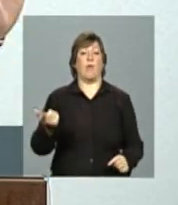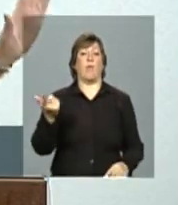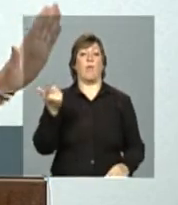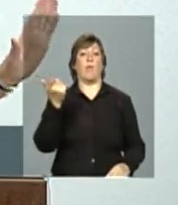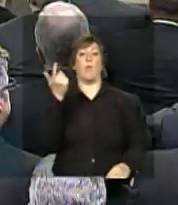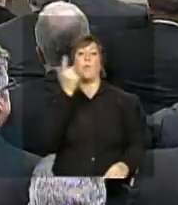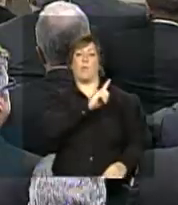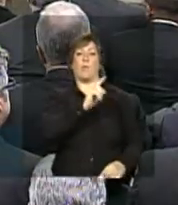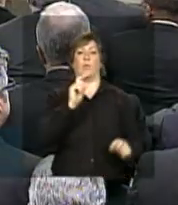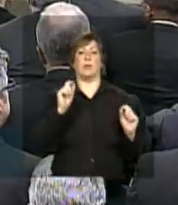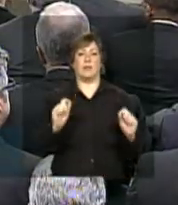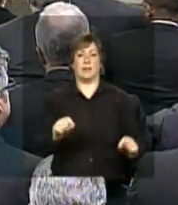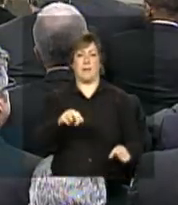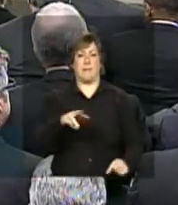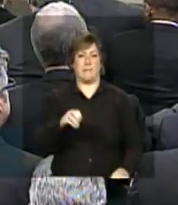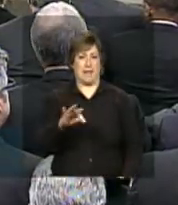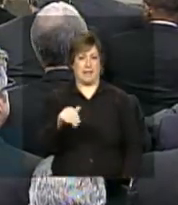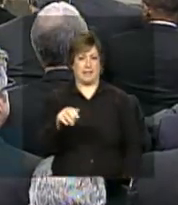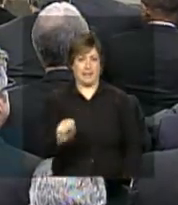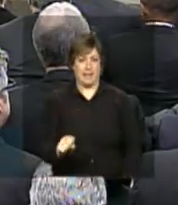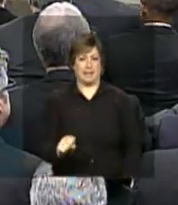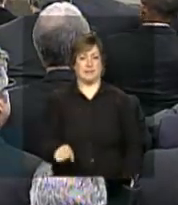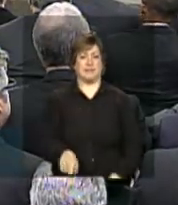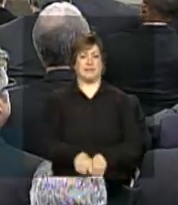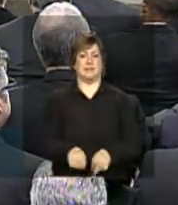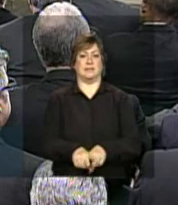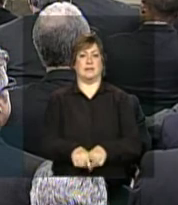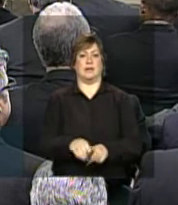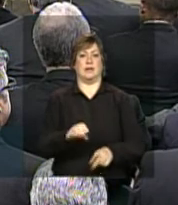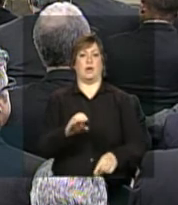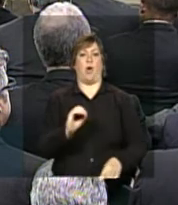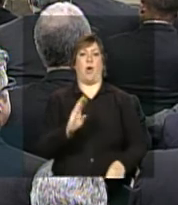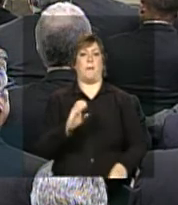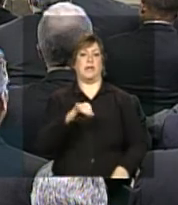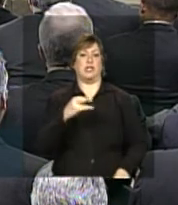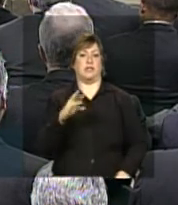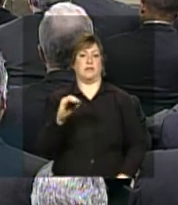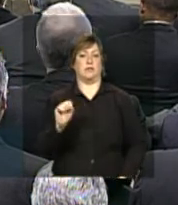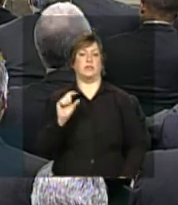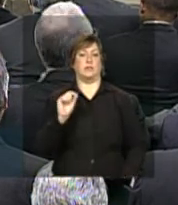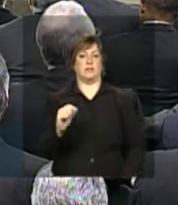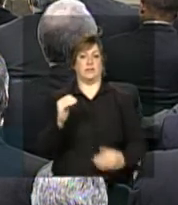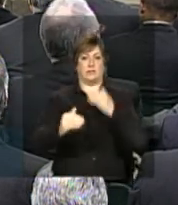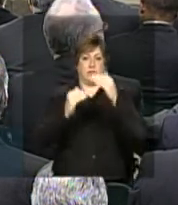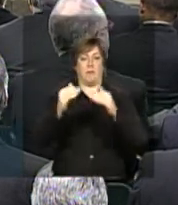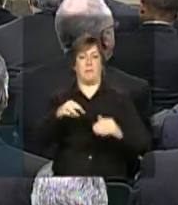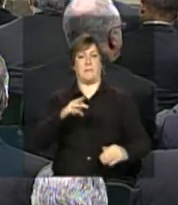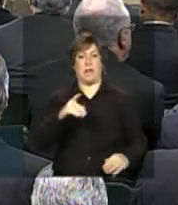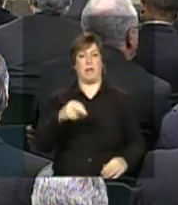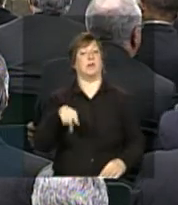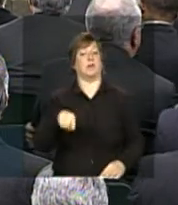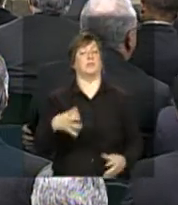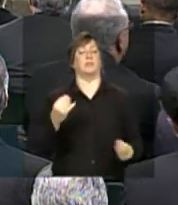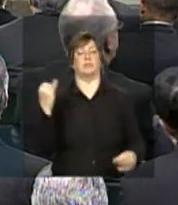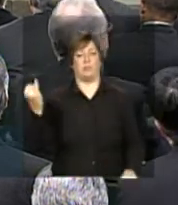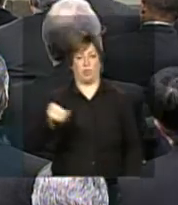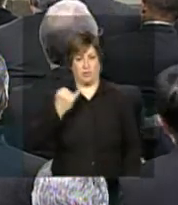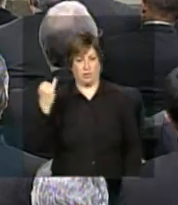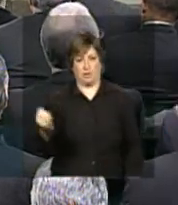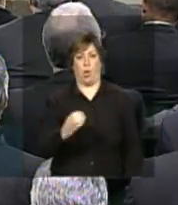das das metas Dos objetivos de desenvolvimento do milênio foi uma iniciativa muito importante